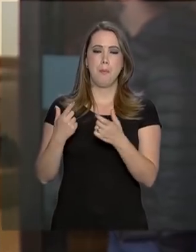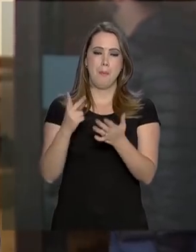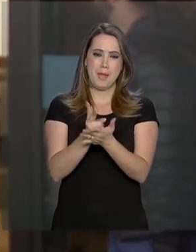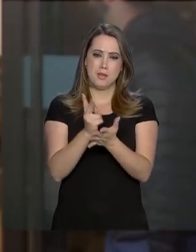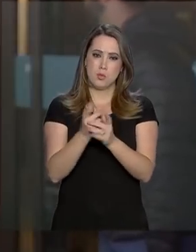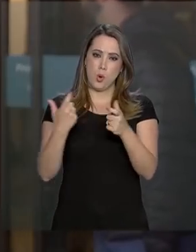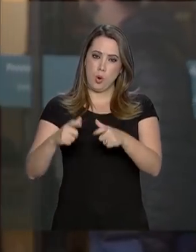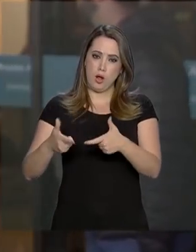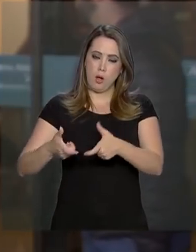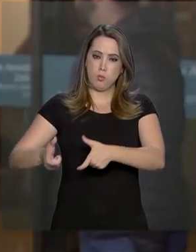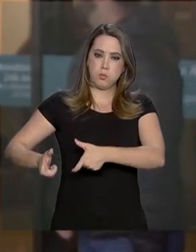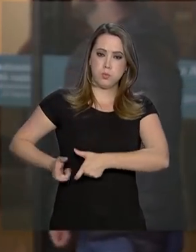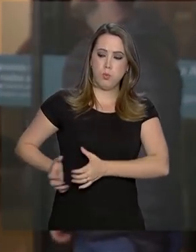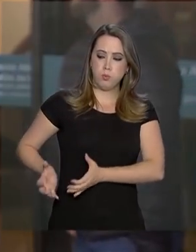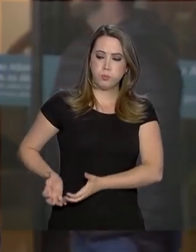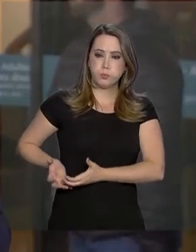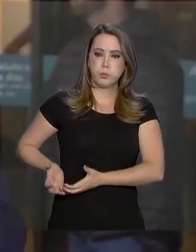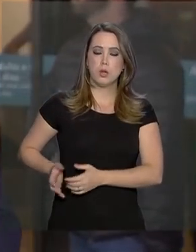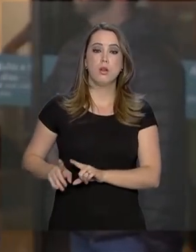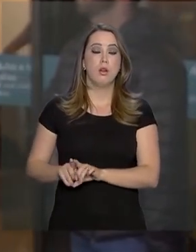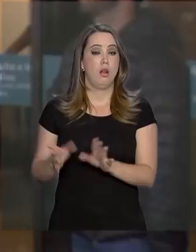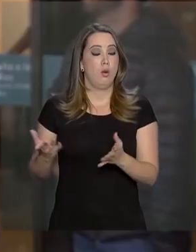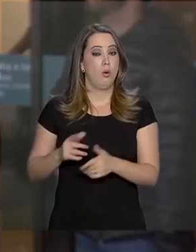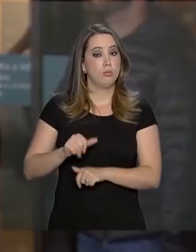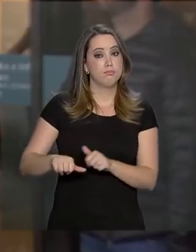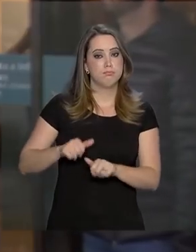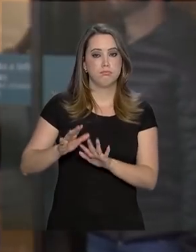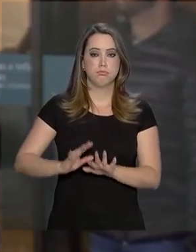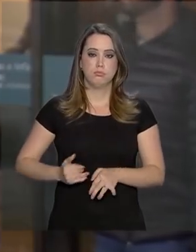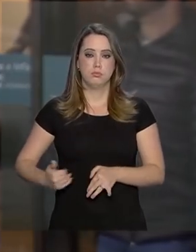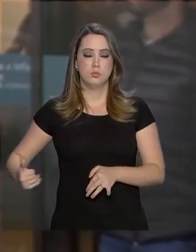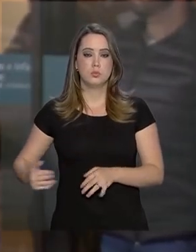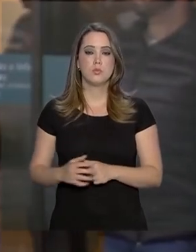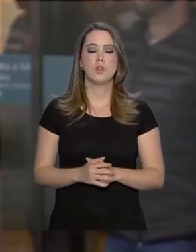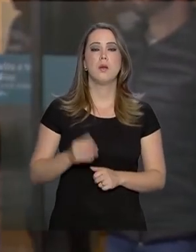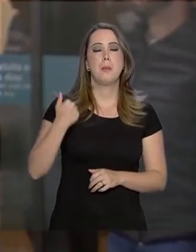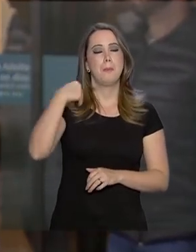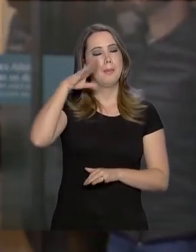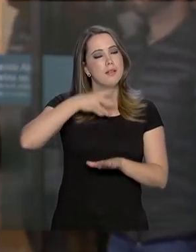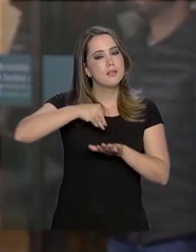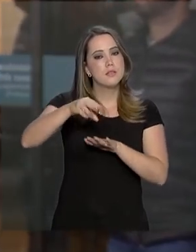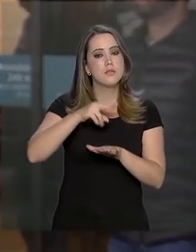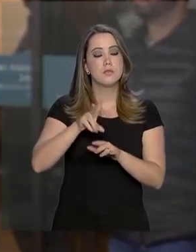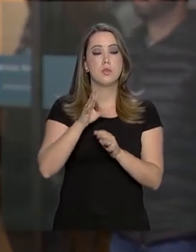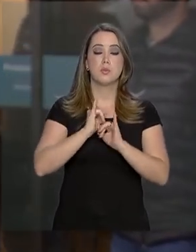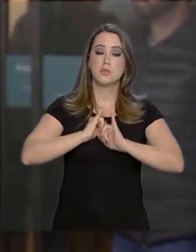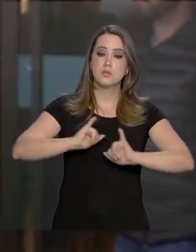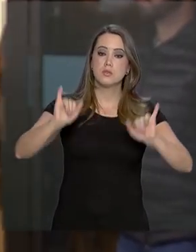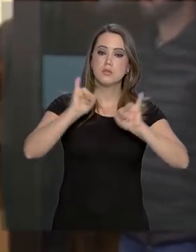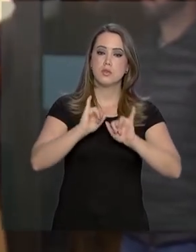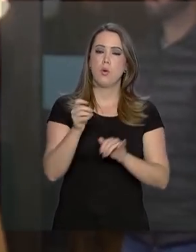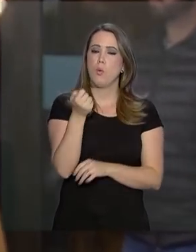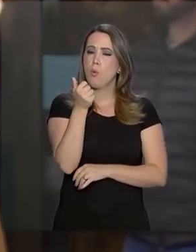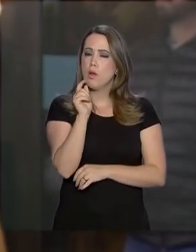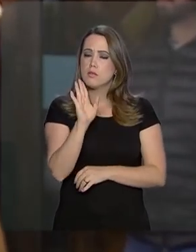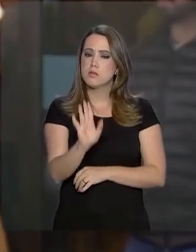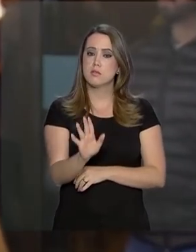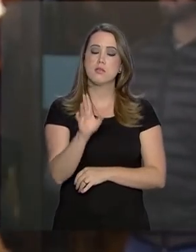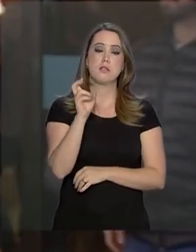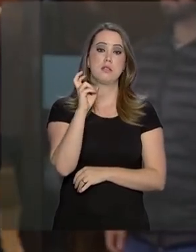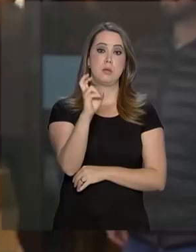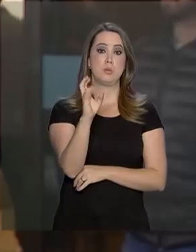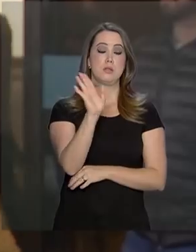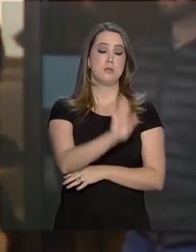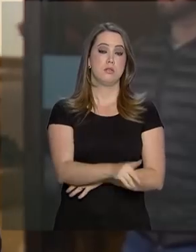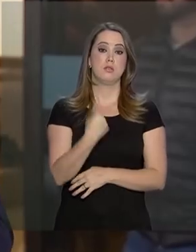colostomia mais informações a respeito do estado de saúde do Presidente da República serão passadas daqui a pouquinho Logo mais